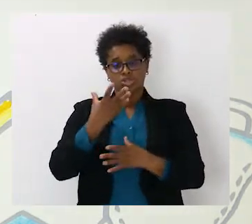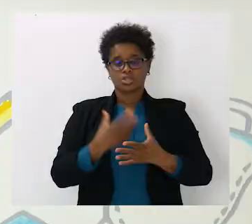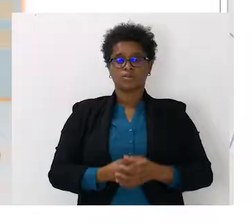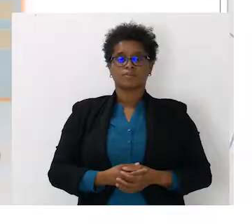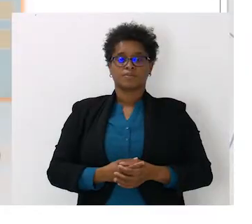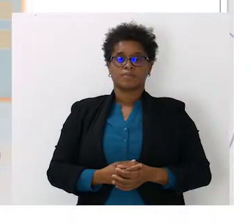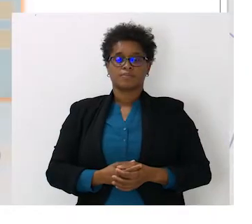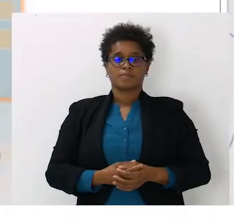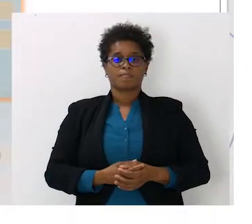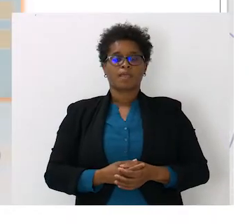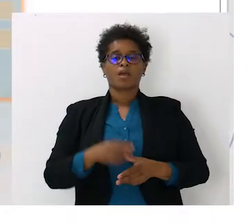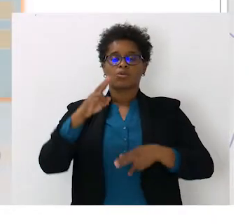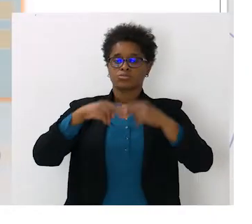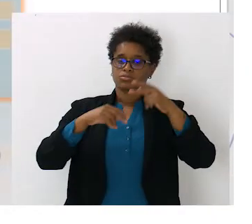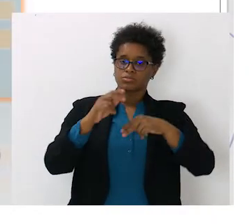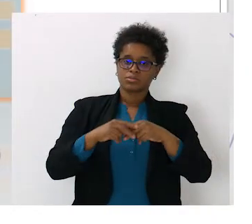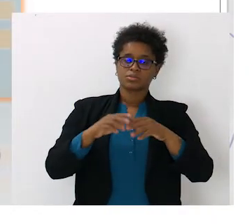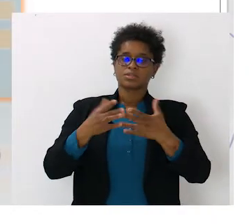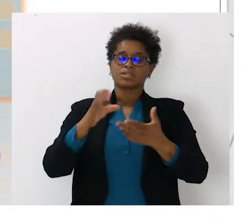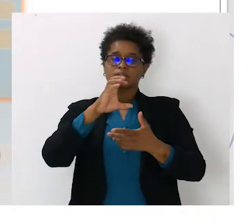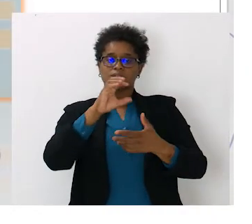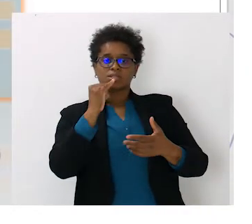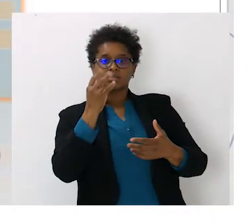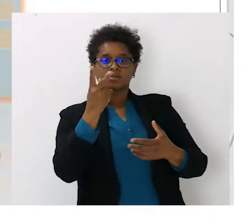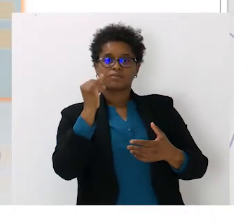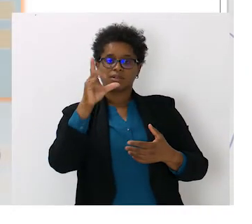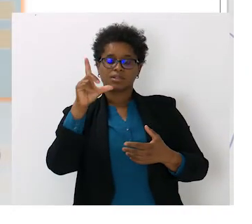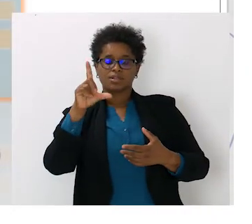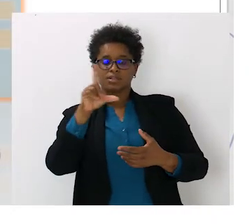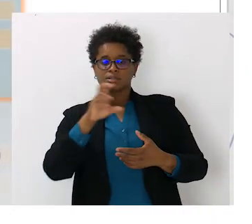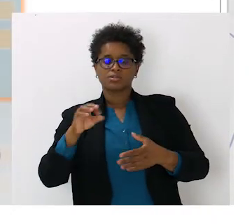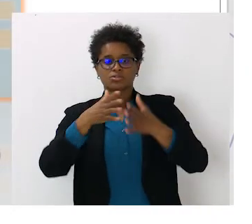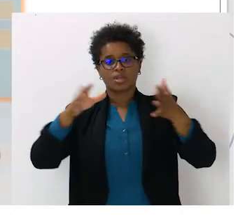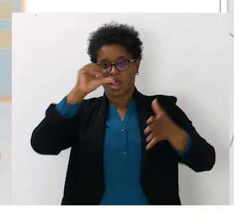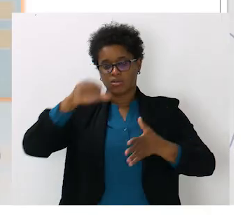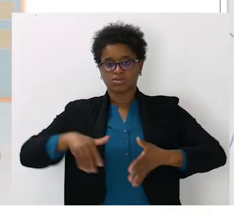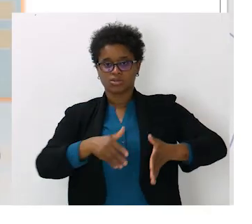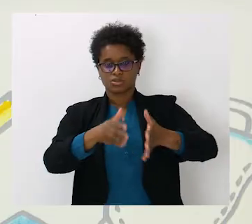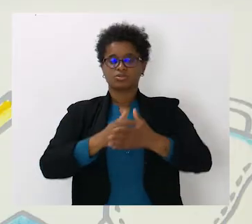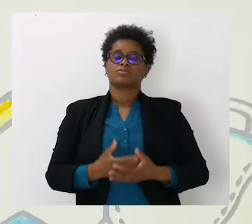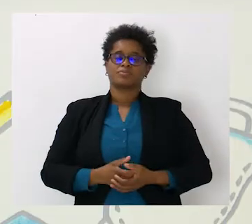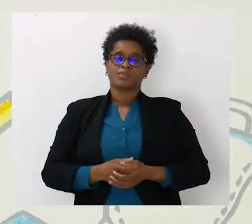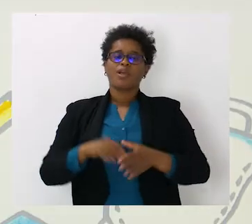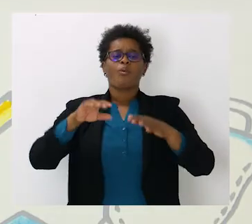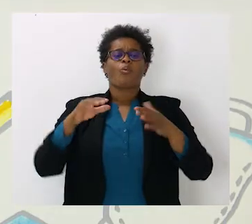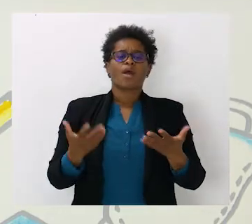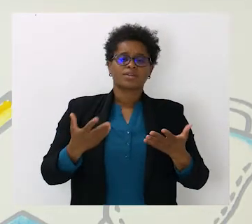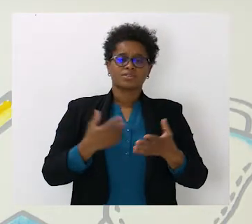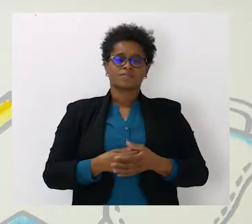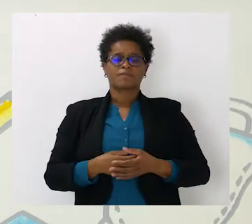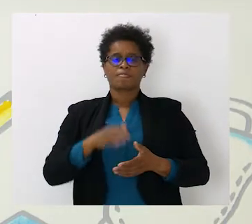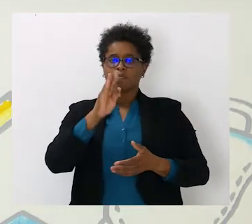origem à formação das civilizações dos grandes rios. Portanto,